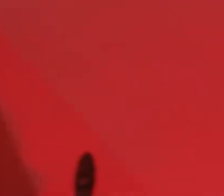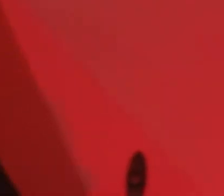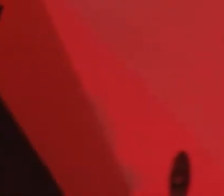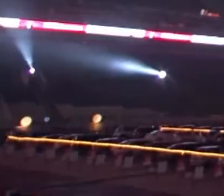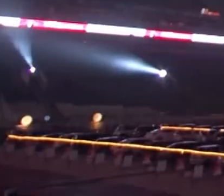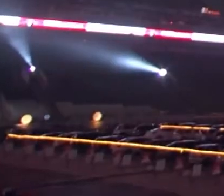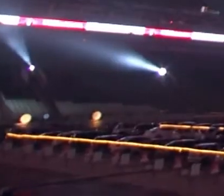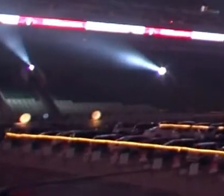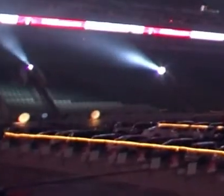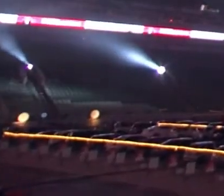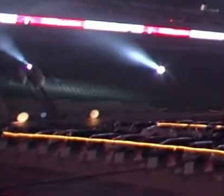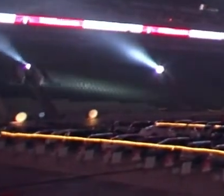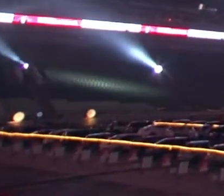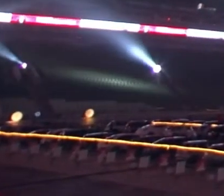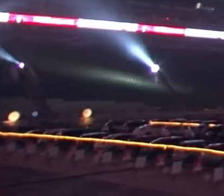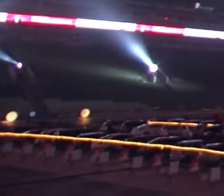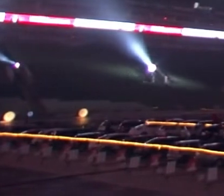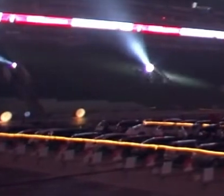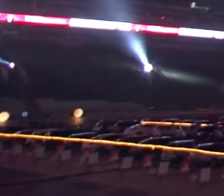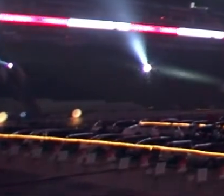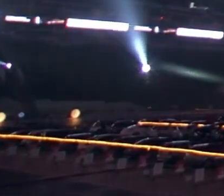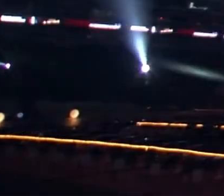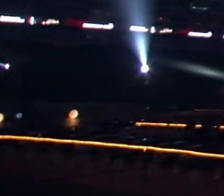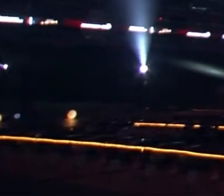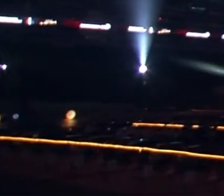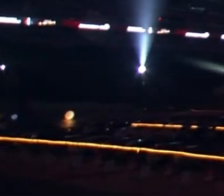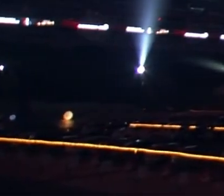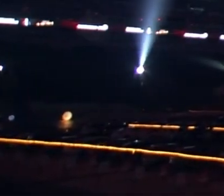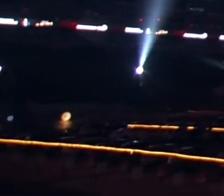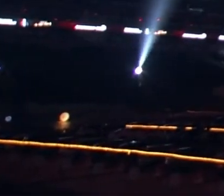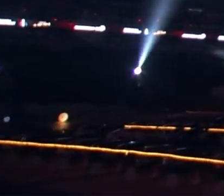Jesus. Quantos querem buzinar aí pra glória de Deus? Então buzina mais aí.